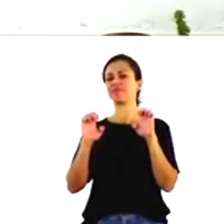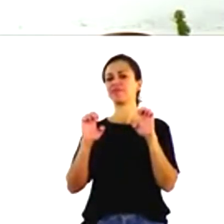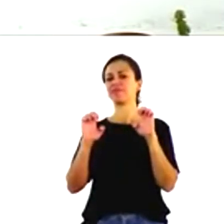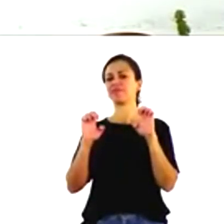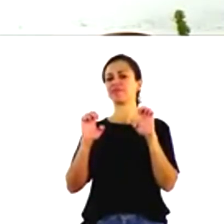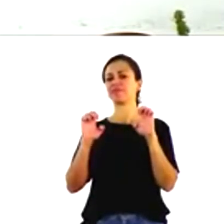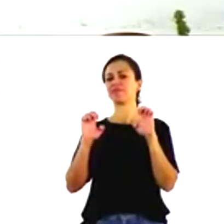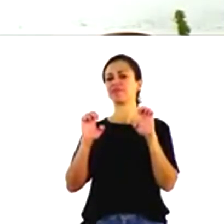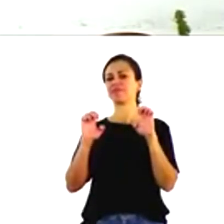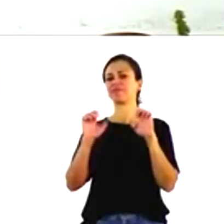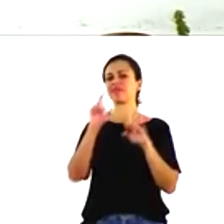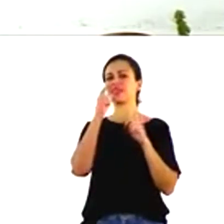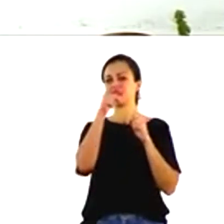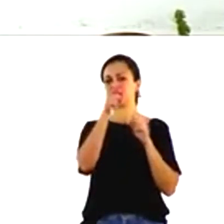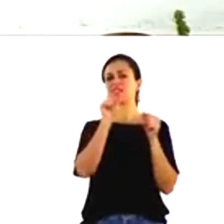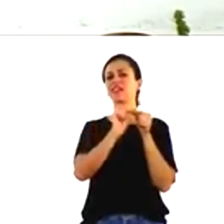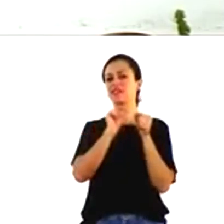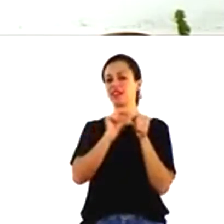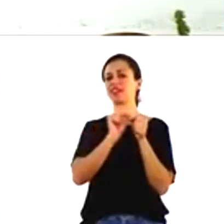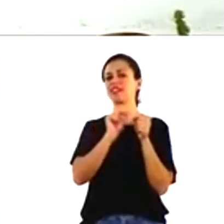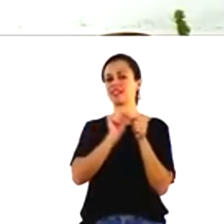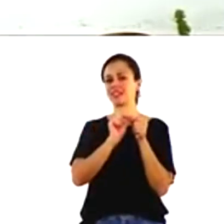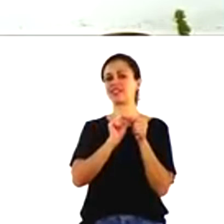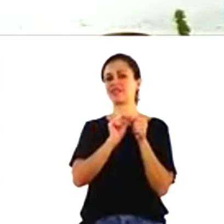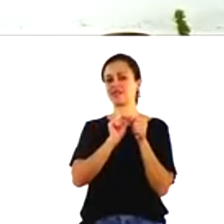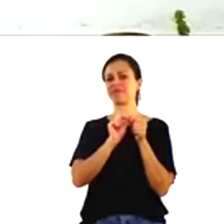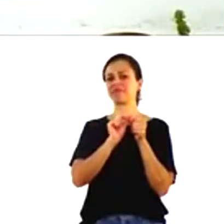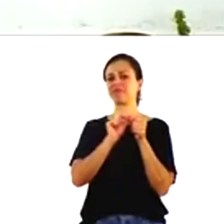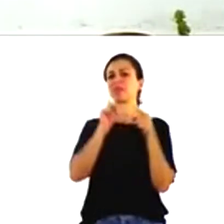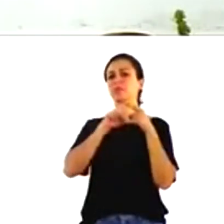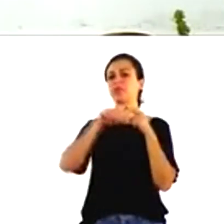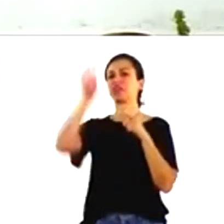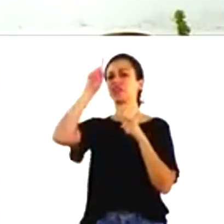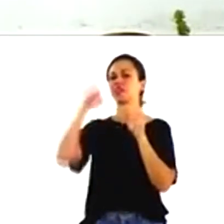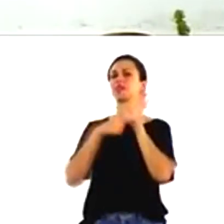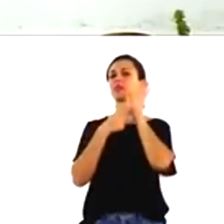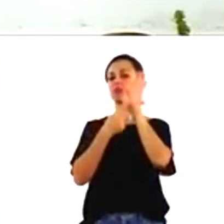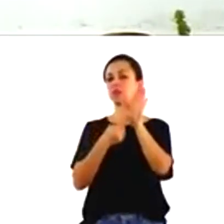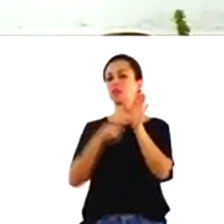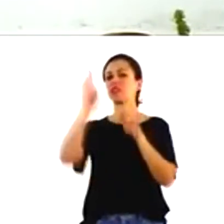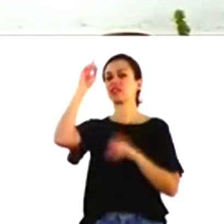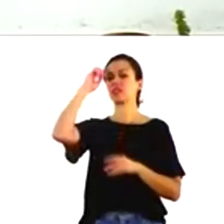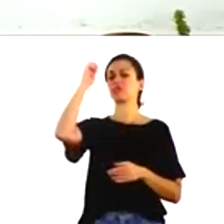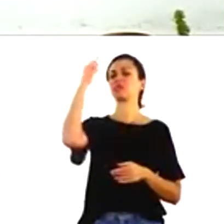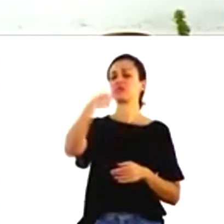nos céus e na terra. Ide, portanto, e fazei discípulos.